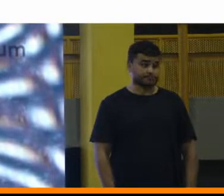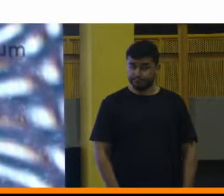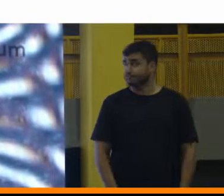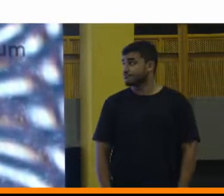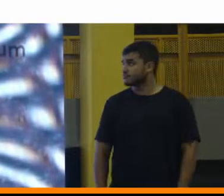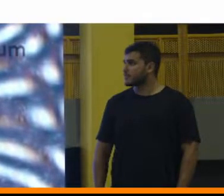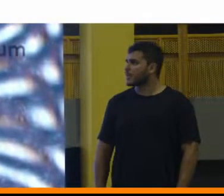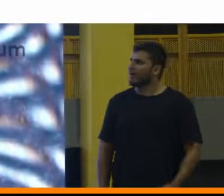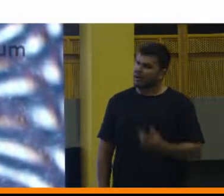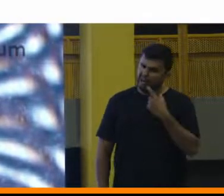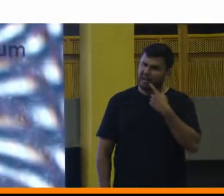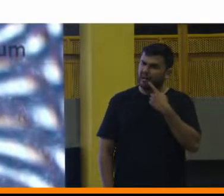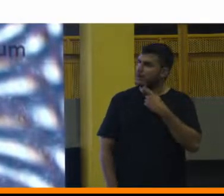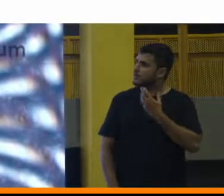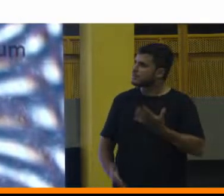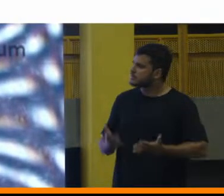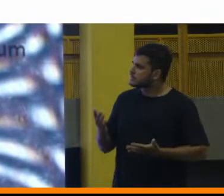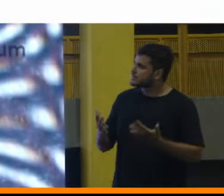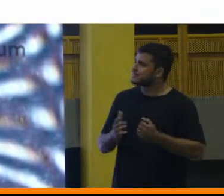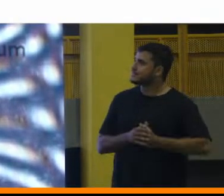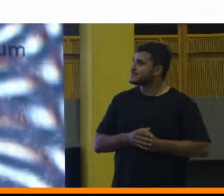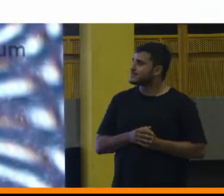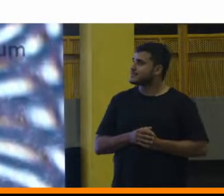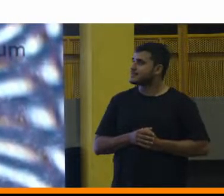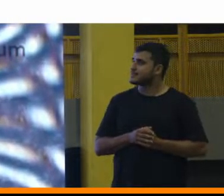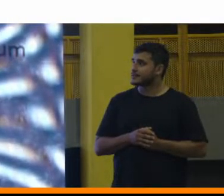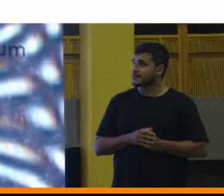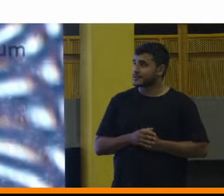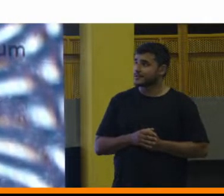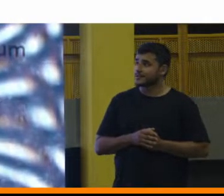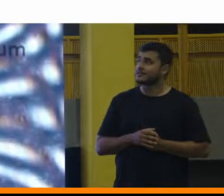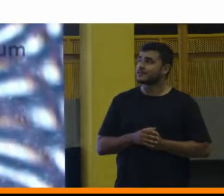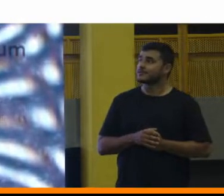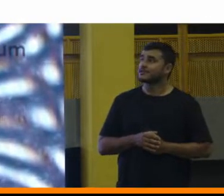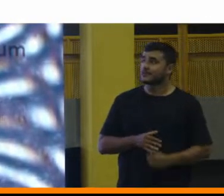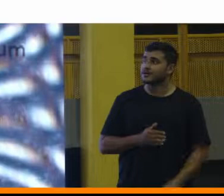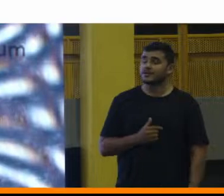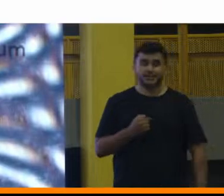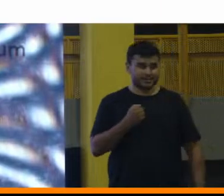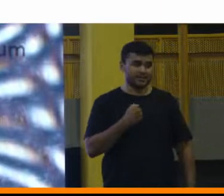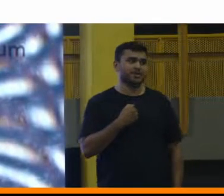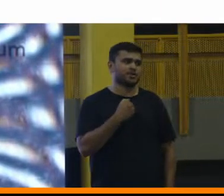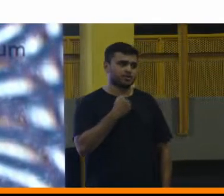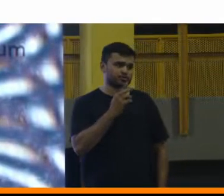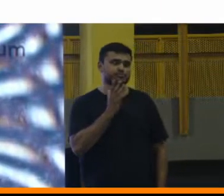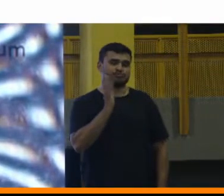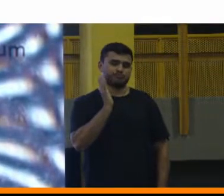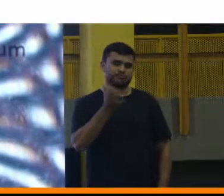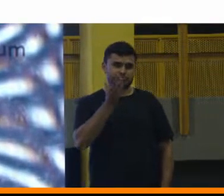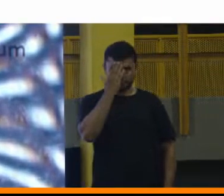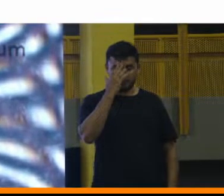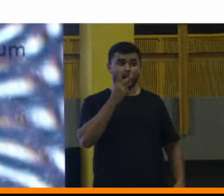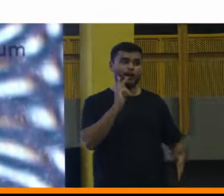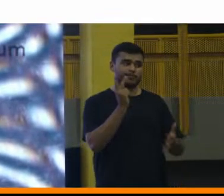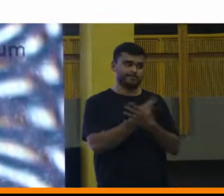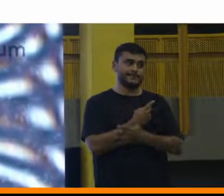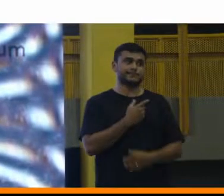você ganha, né? Eu não sei, mas eu levei muita.